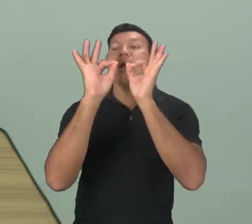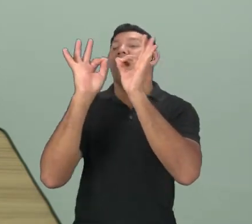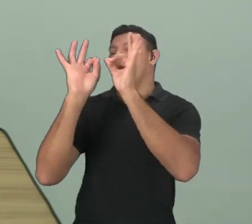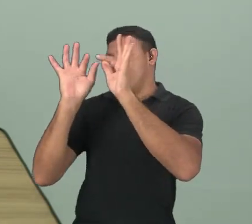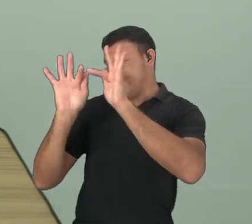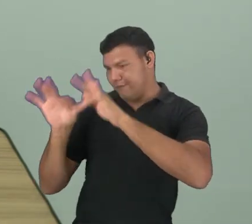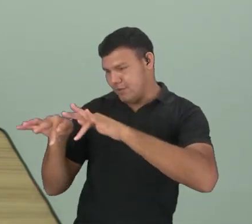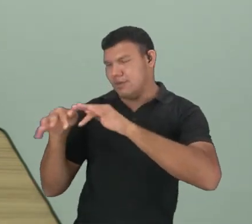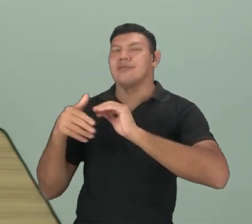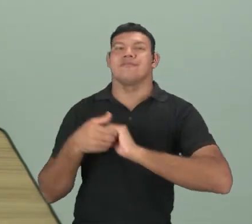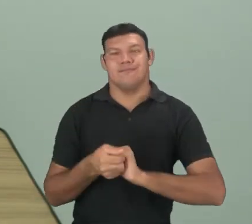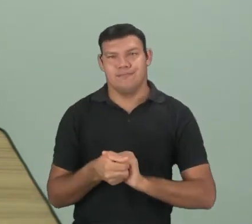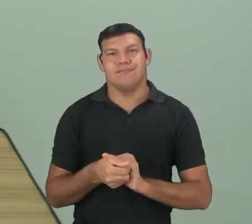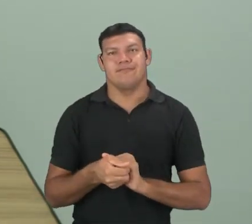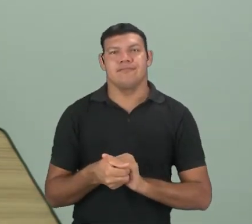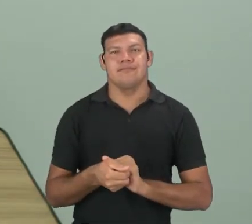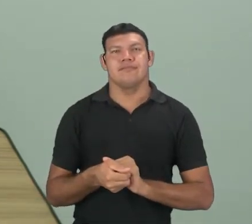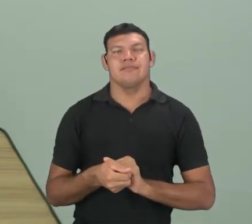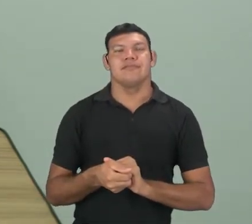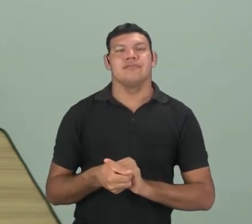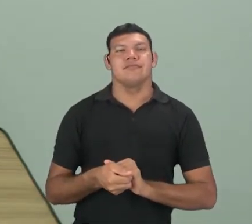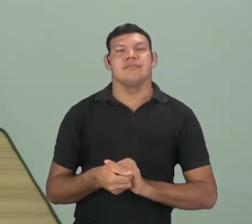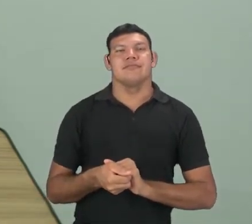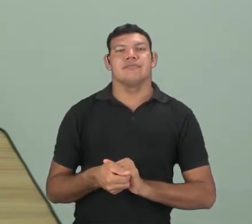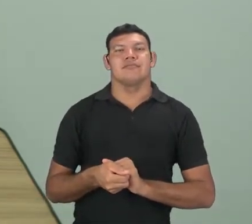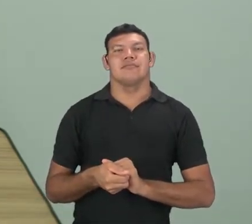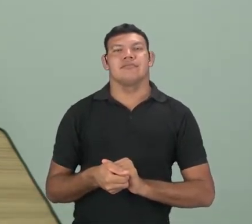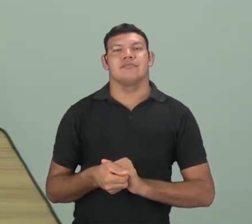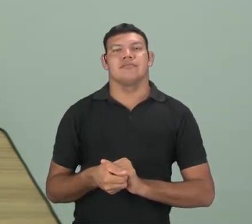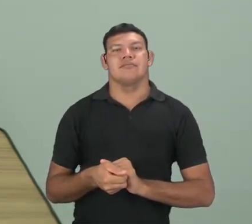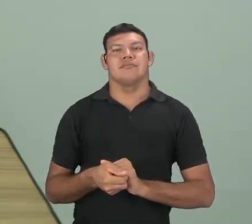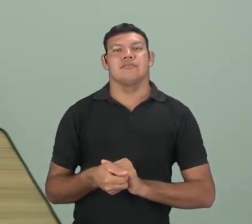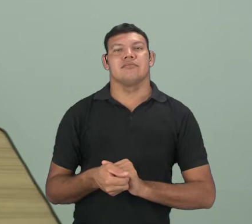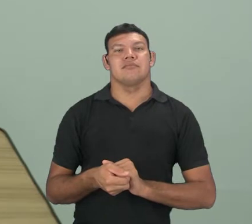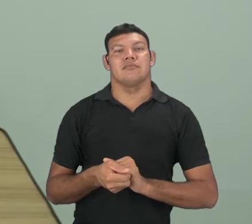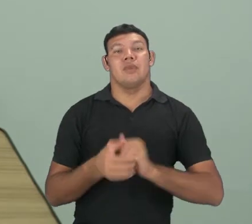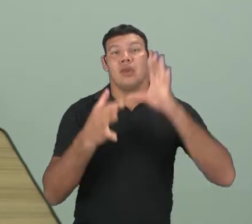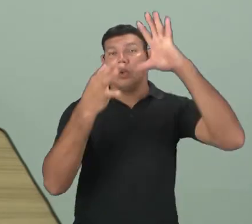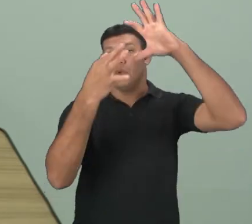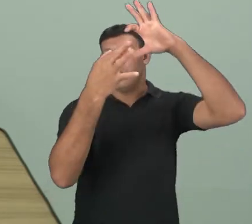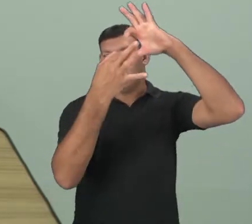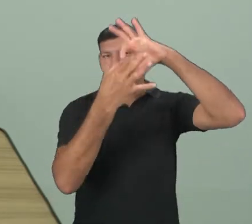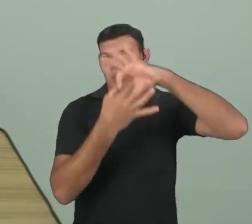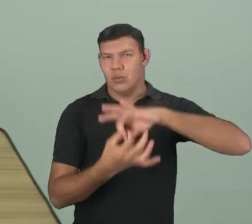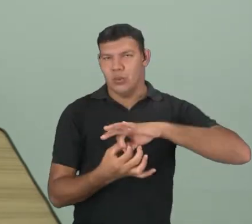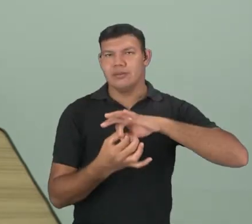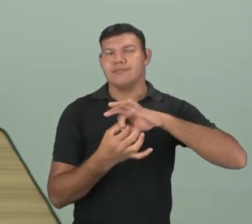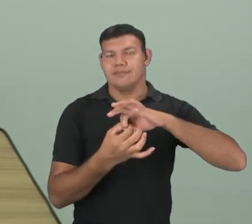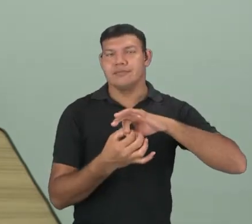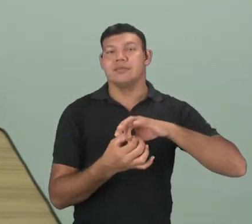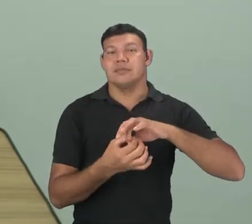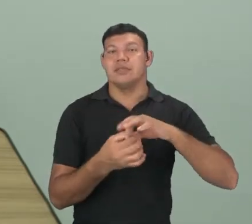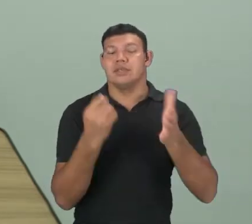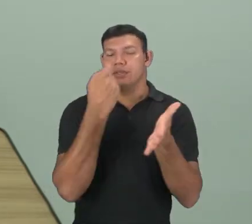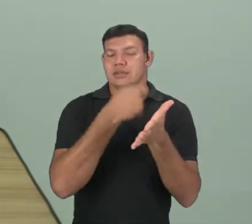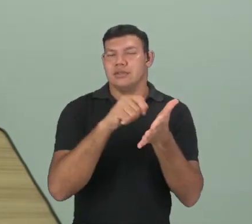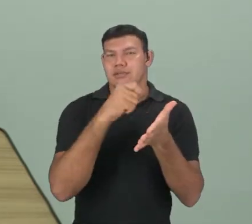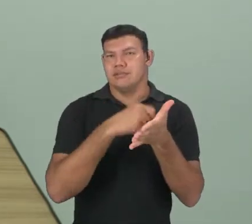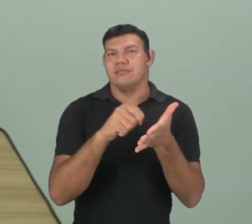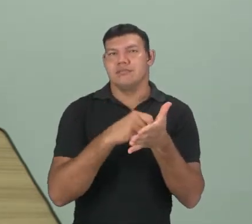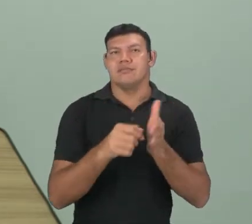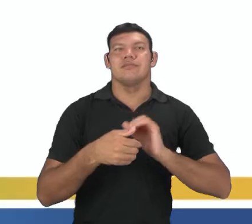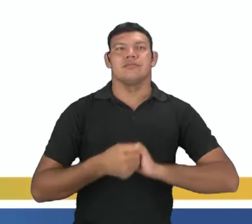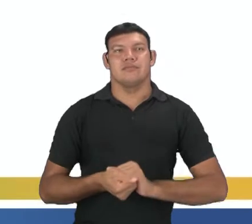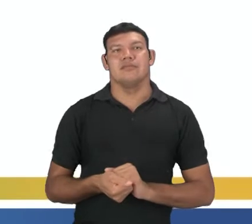como finaliza a nossa história, o nosso conto, para sermos coerentes naquilo que estamos escrevendo.